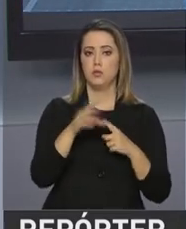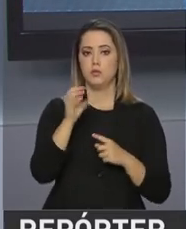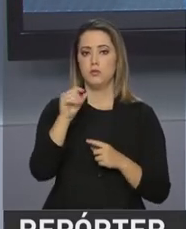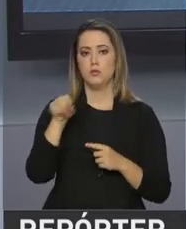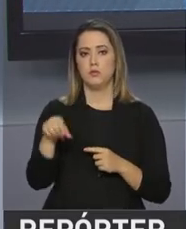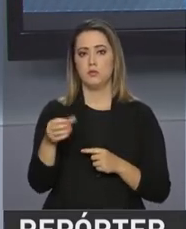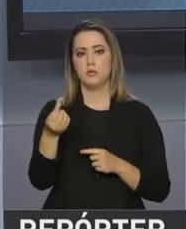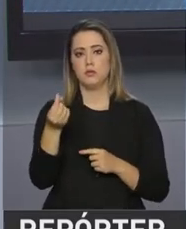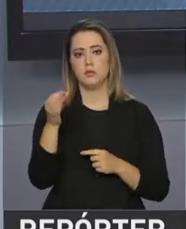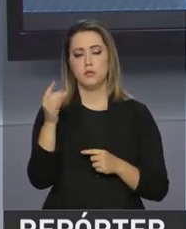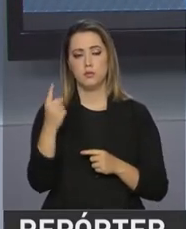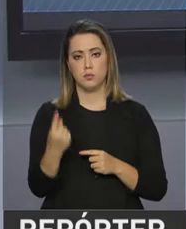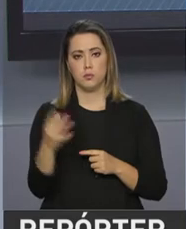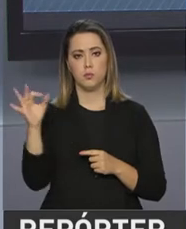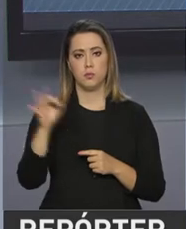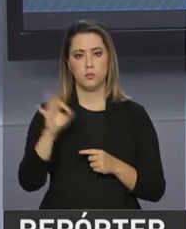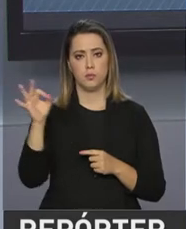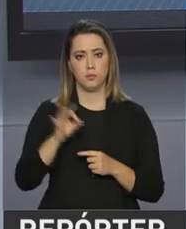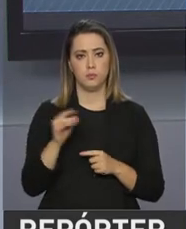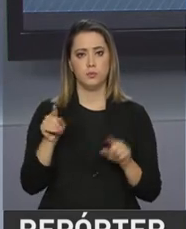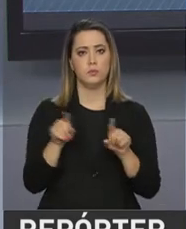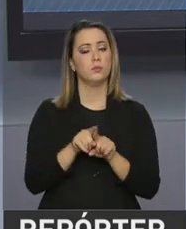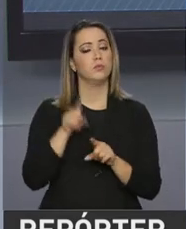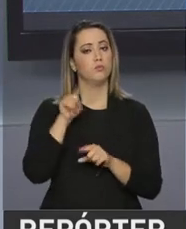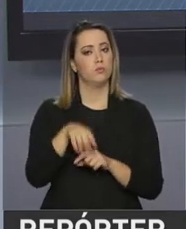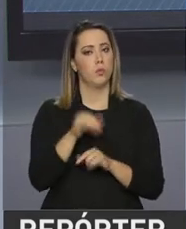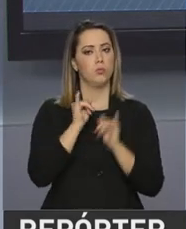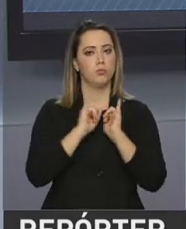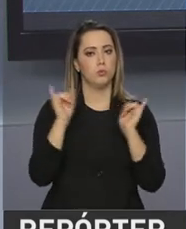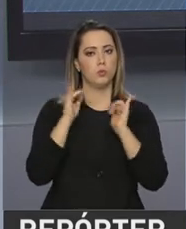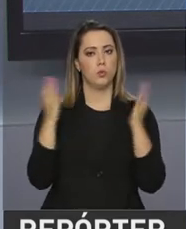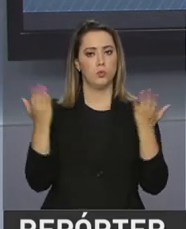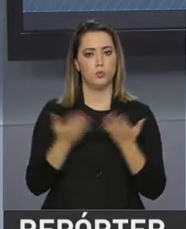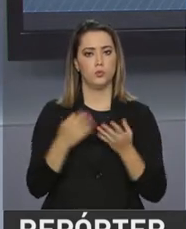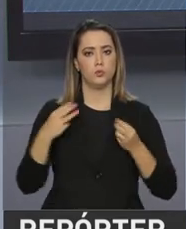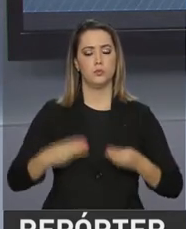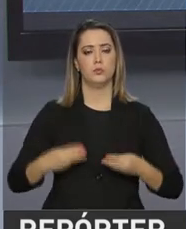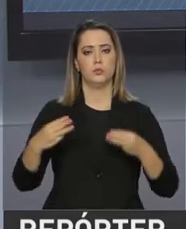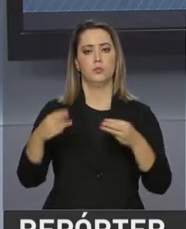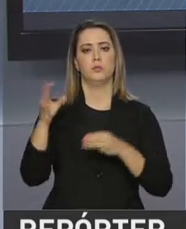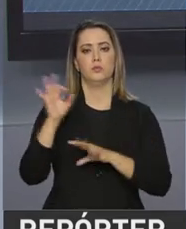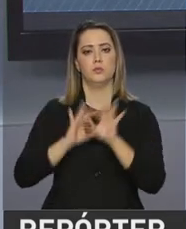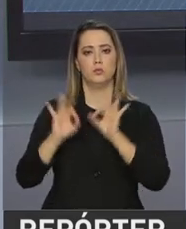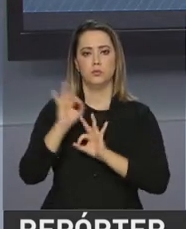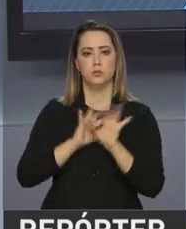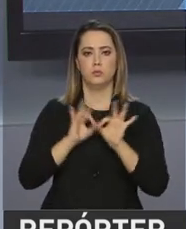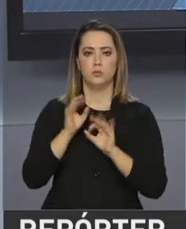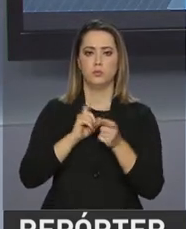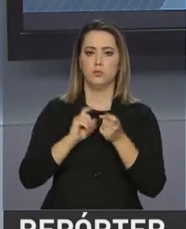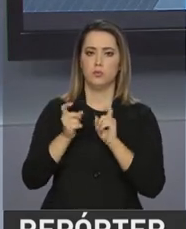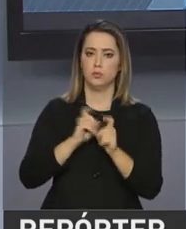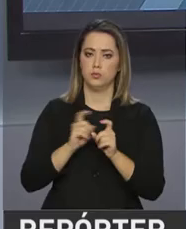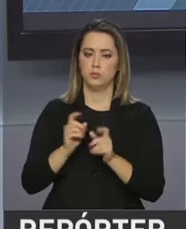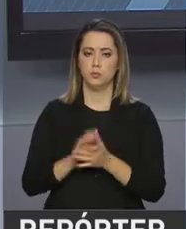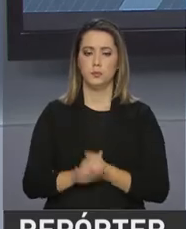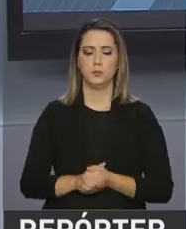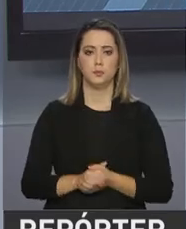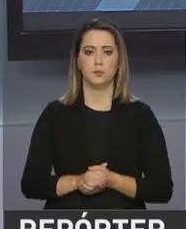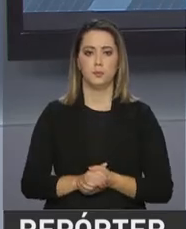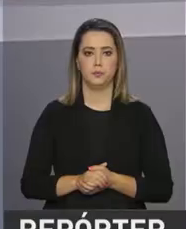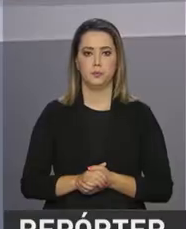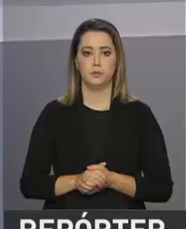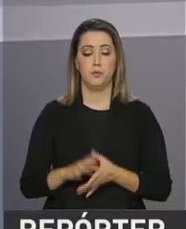de 0,61 pontos percentuais o dado foi divulgado hoje pelo ministério do planejamento desenvolvimento e gestão